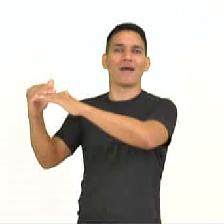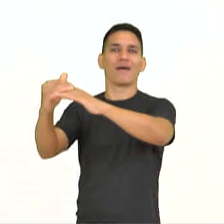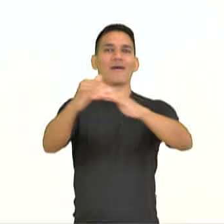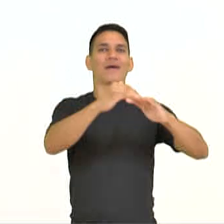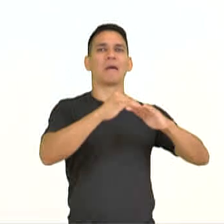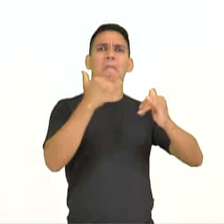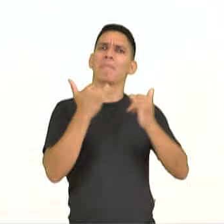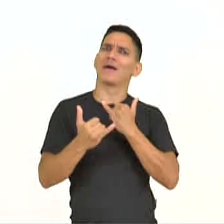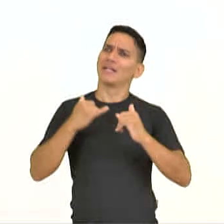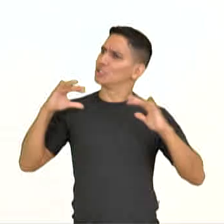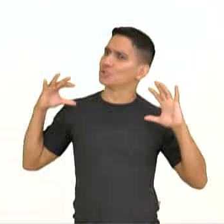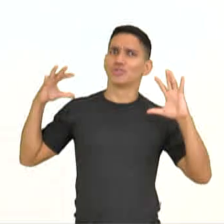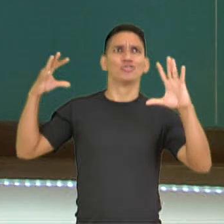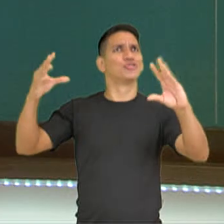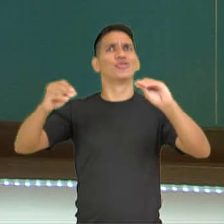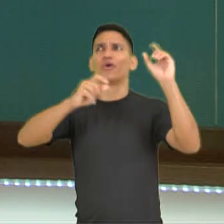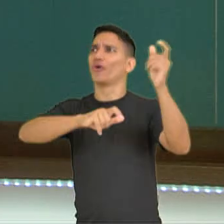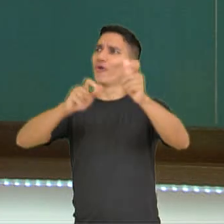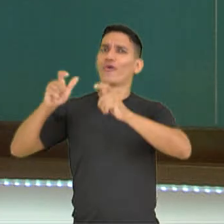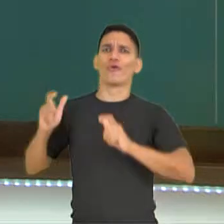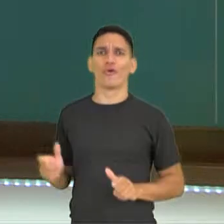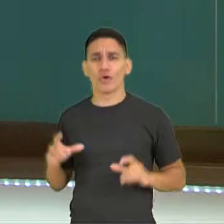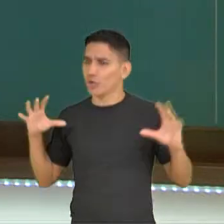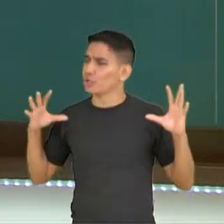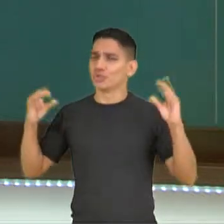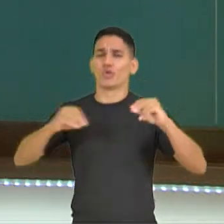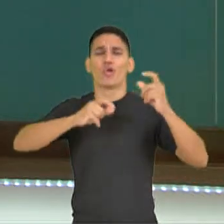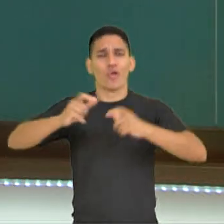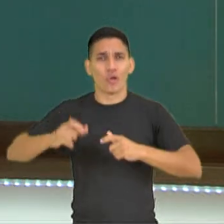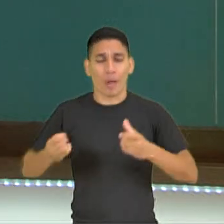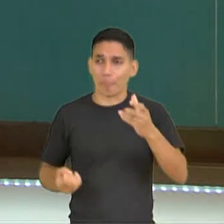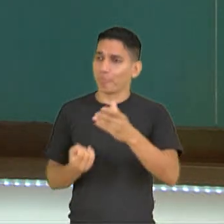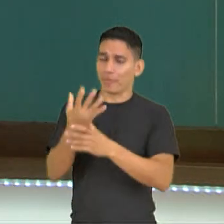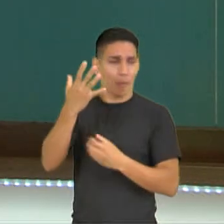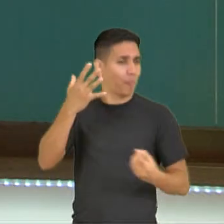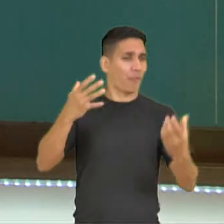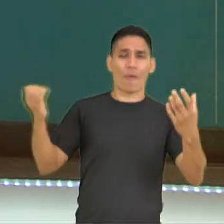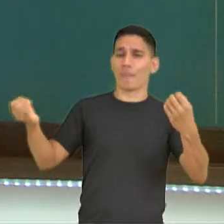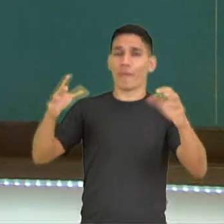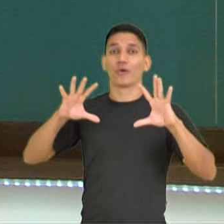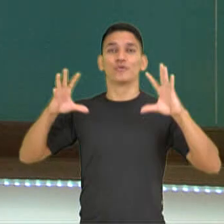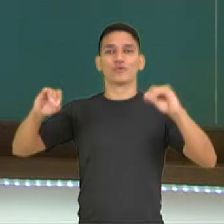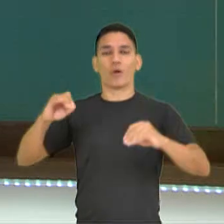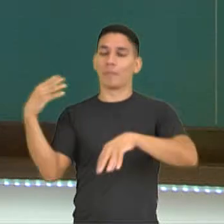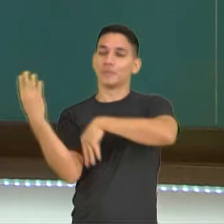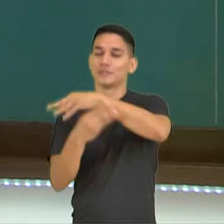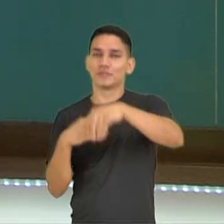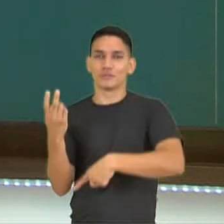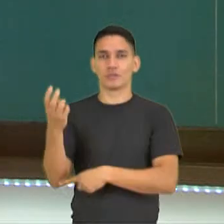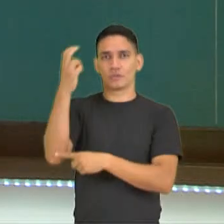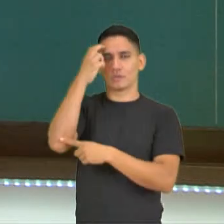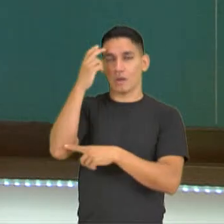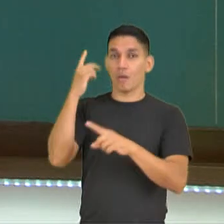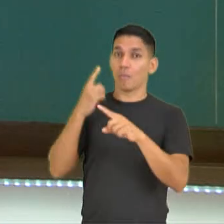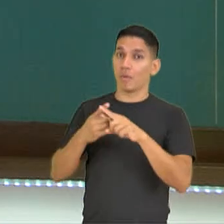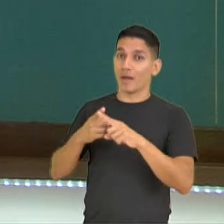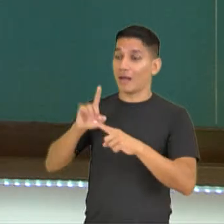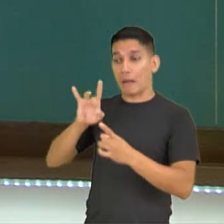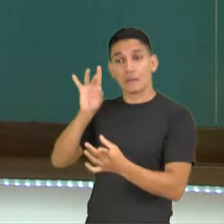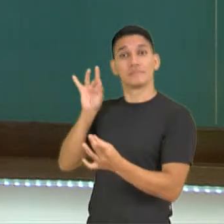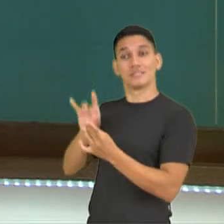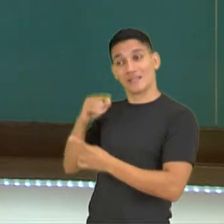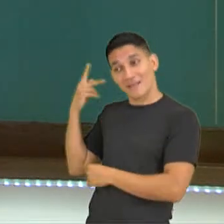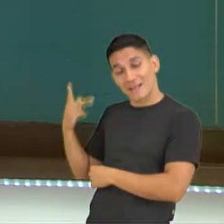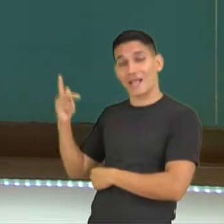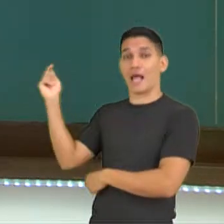veio de todos os lados, que surgiu de todos os lados e de todas as culturas. Por mais que ela seja uma dança gaúcha,